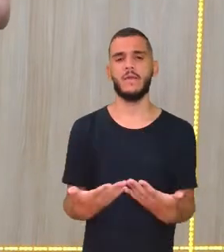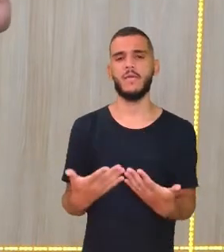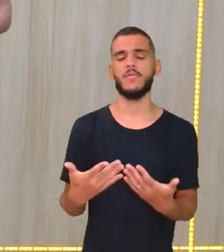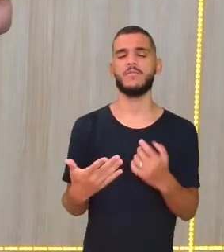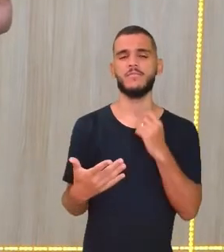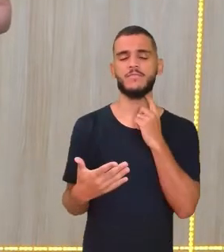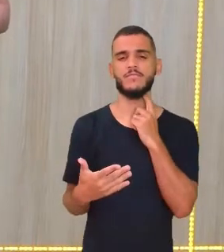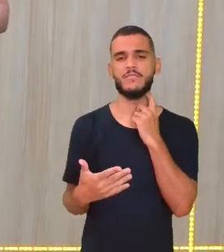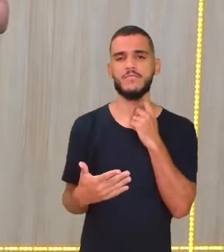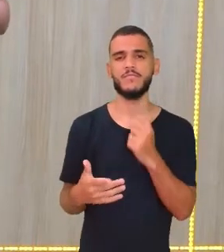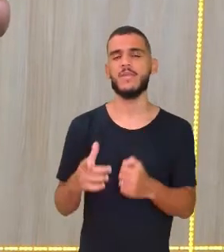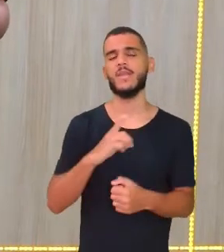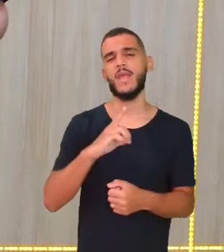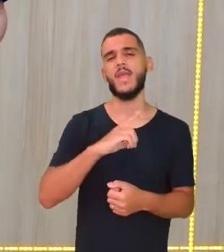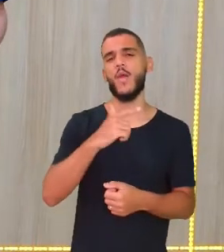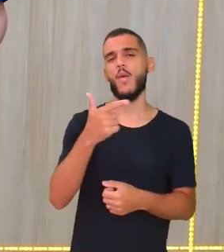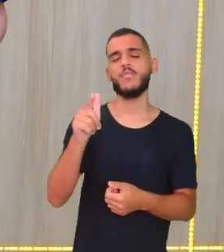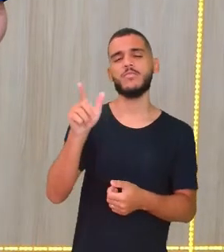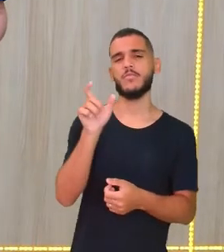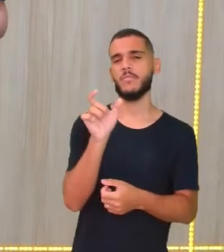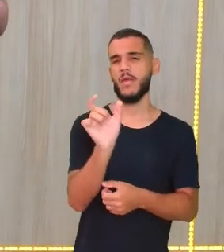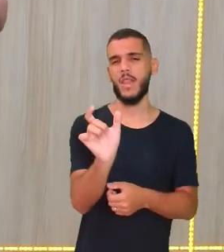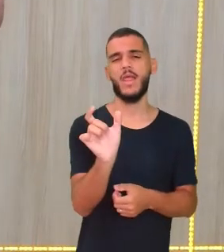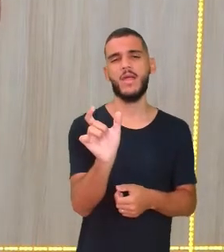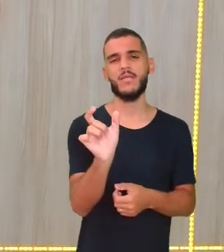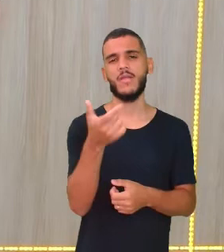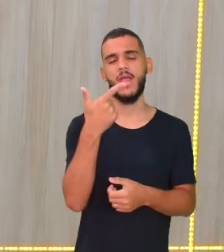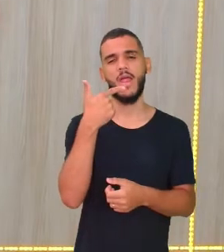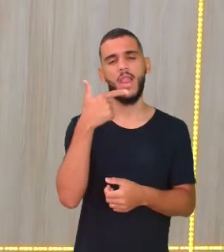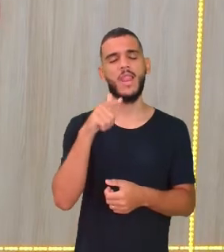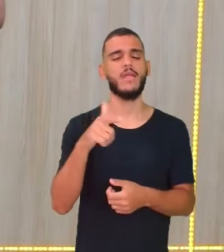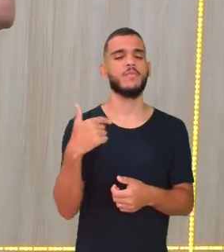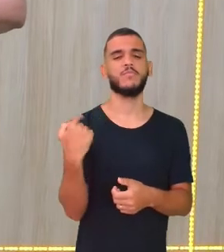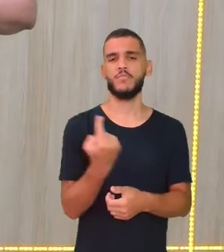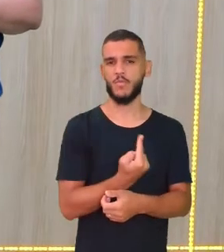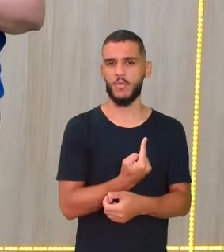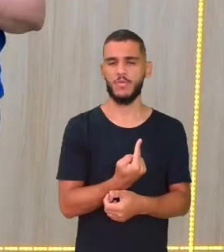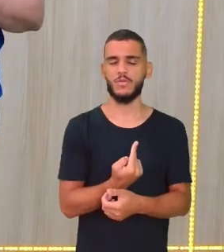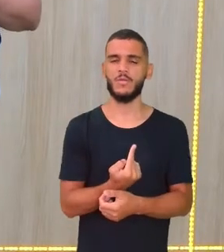existem algumas palavras na nossa língua, não é?